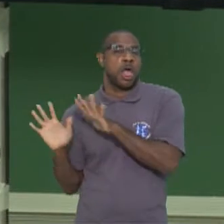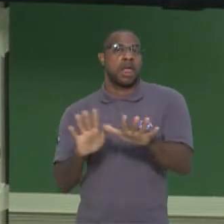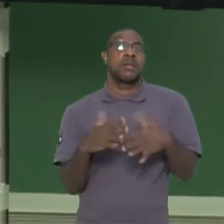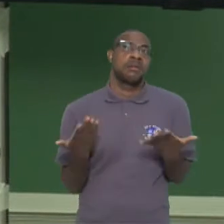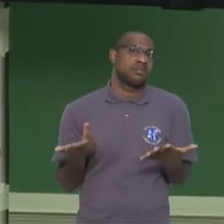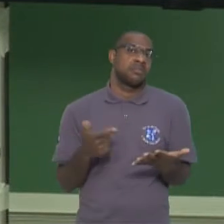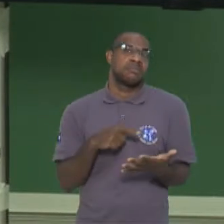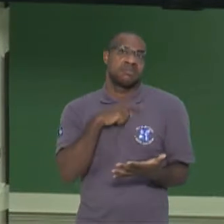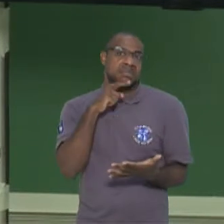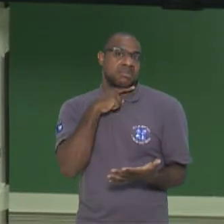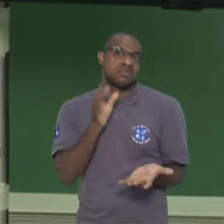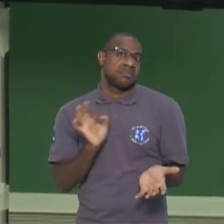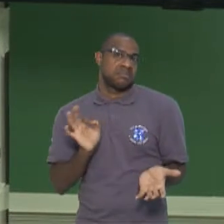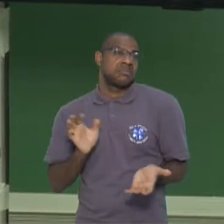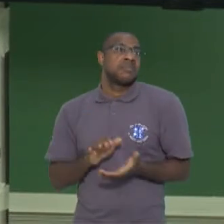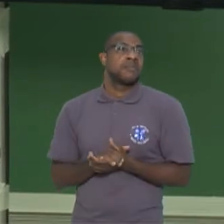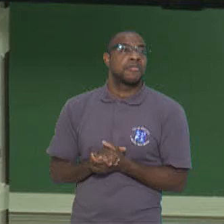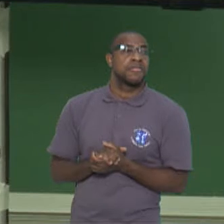distribuição.